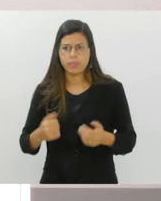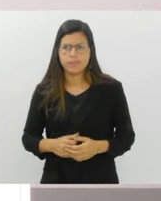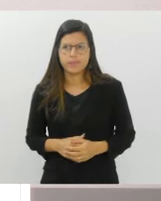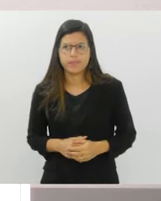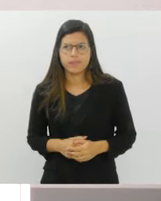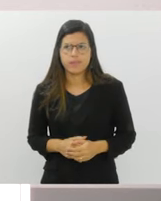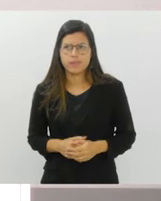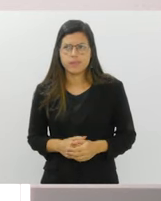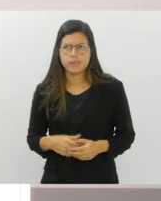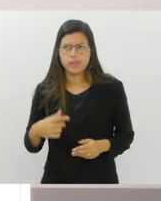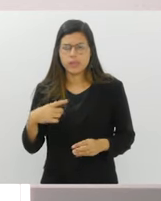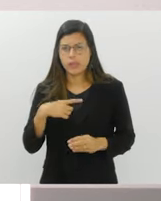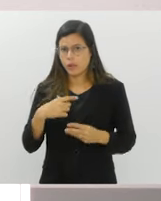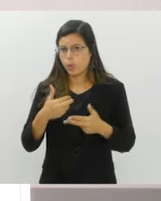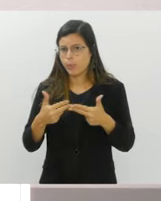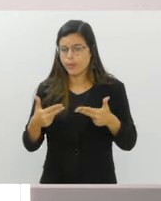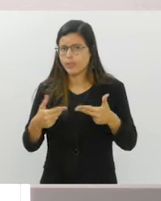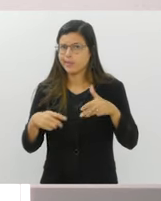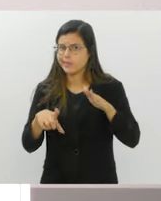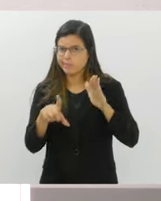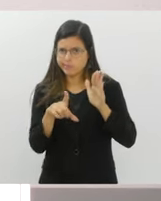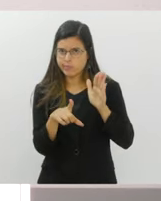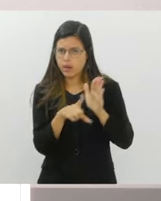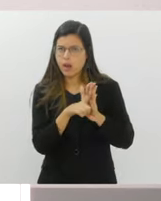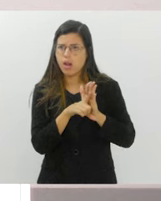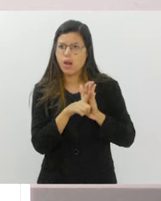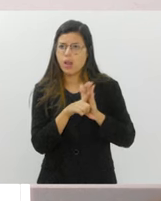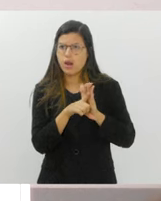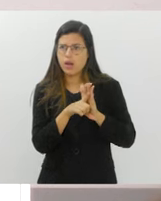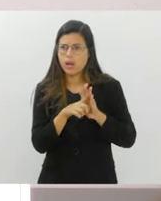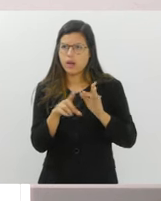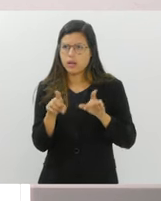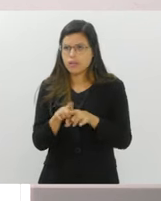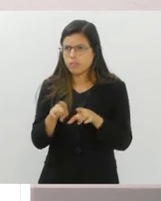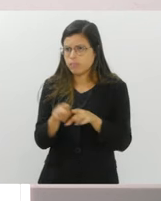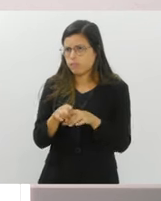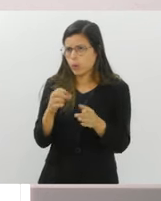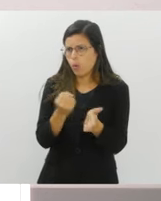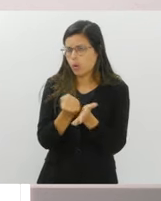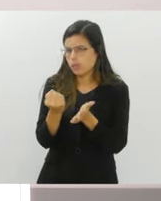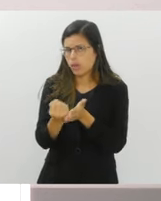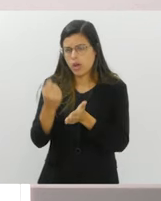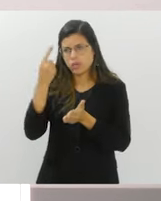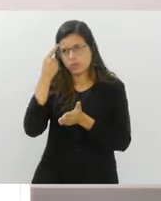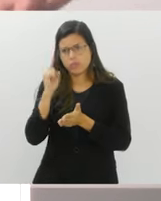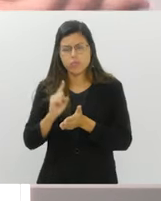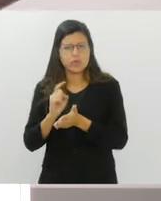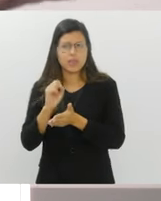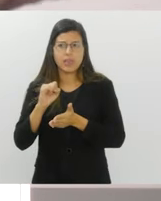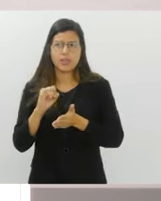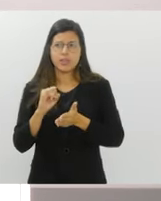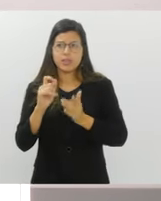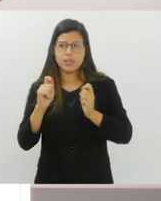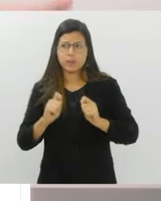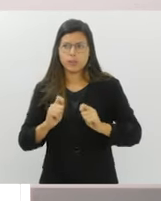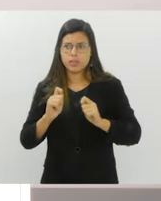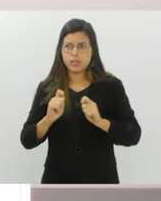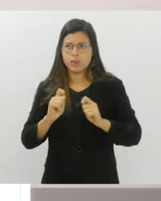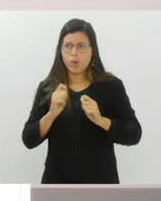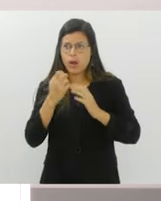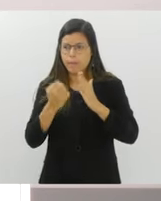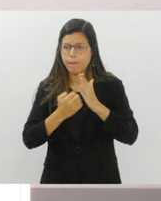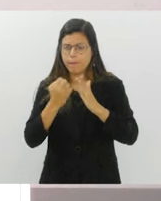Há questões legais envolvidas, né? Como concessão, não sei se é possível, de repente, a Supervia sair nessa urgência, nessa